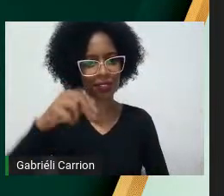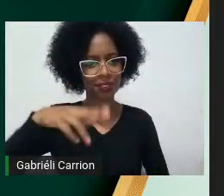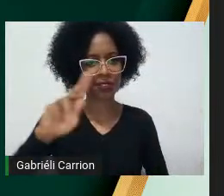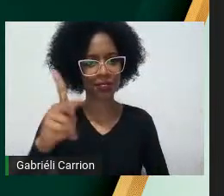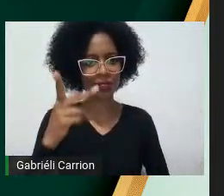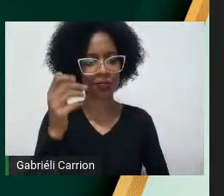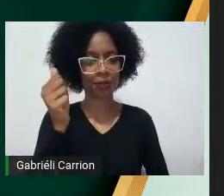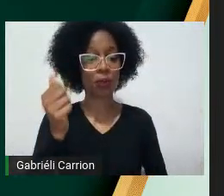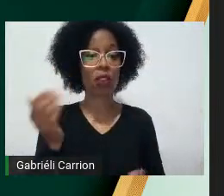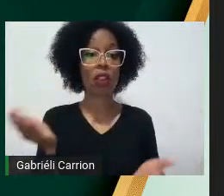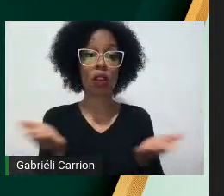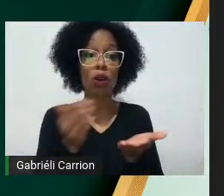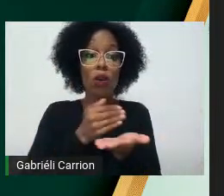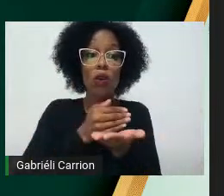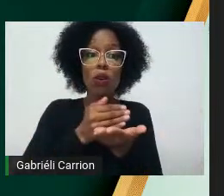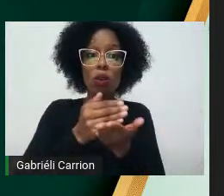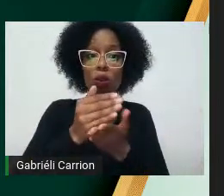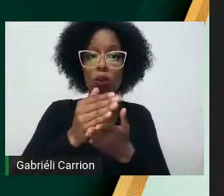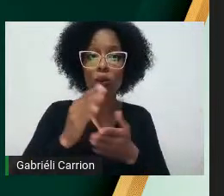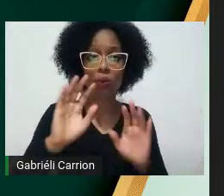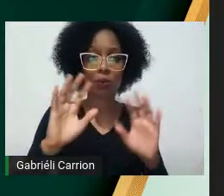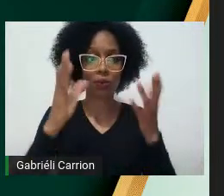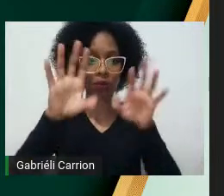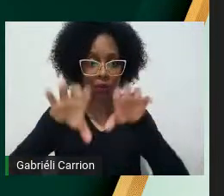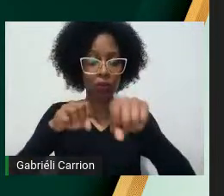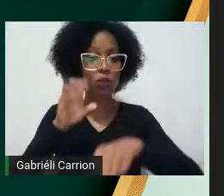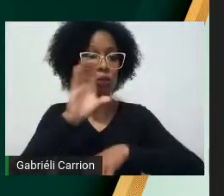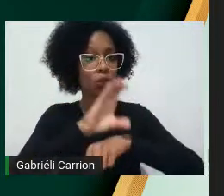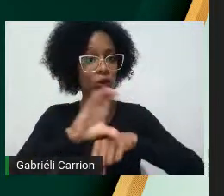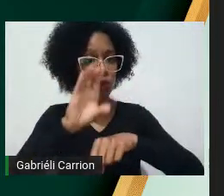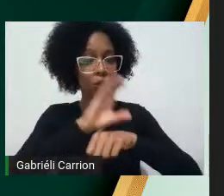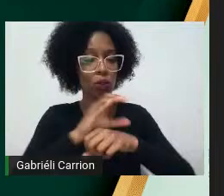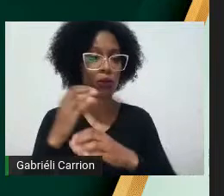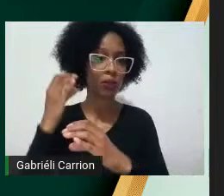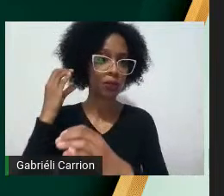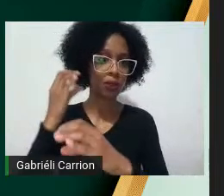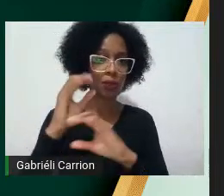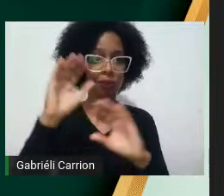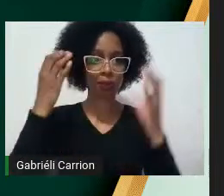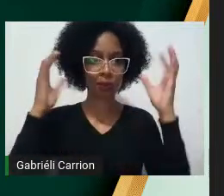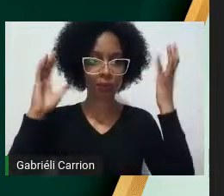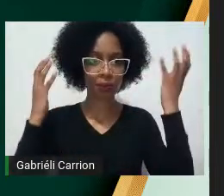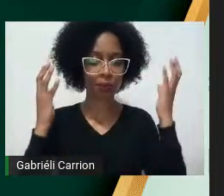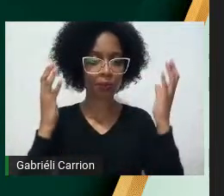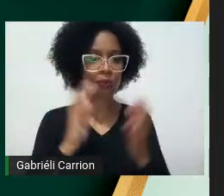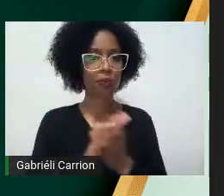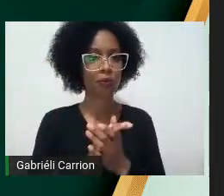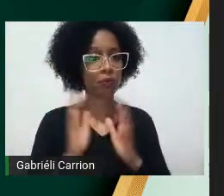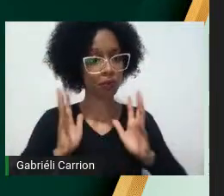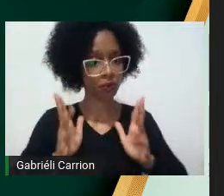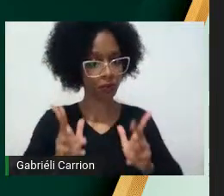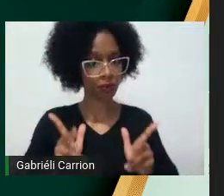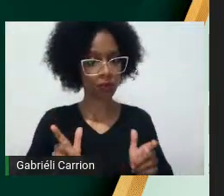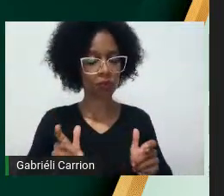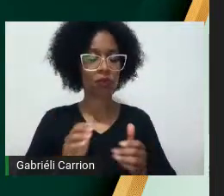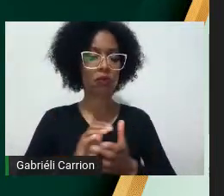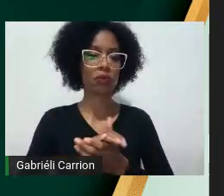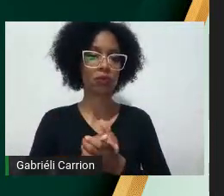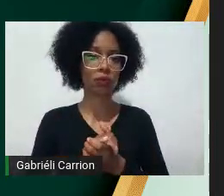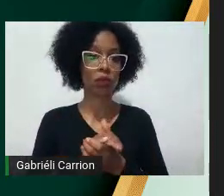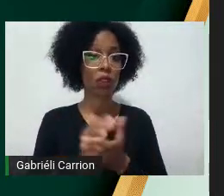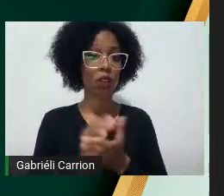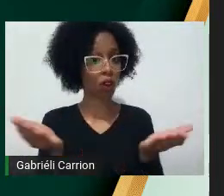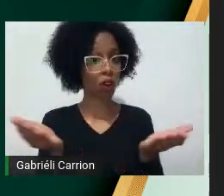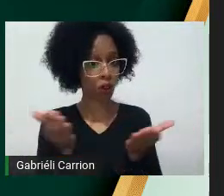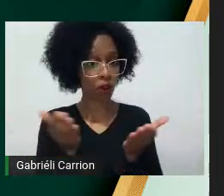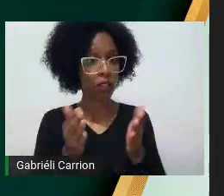Daremos início à outorga do grau do curso de Engenharia Ambiental e Sanitária. Solicitamos